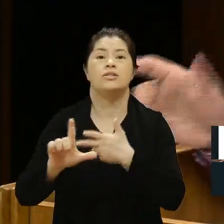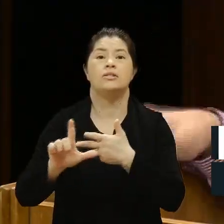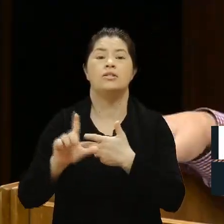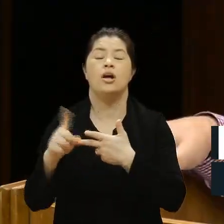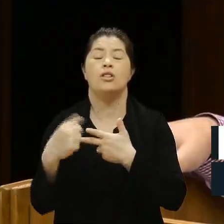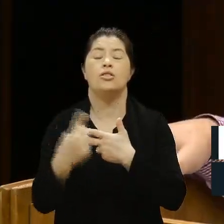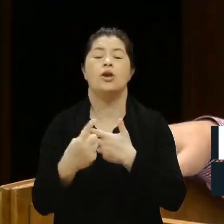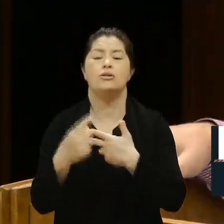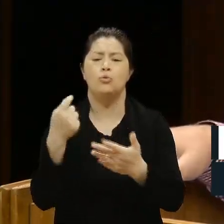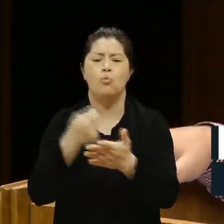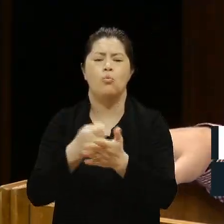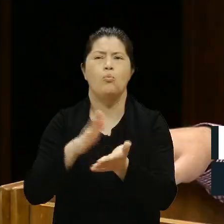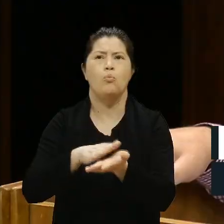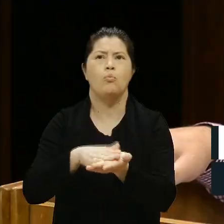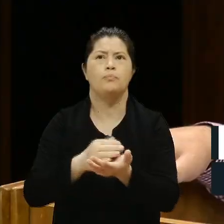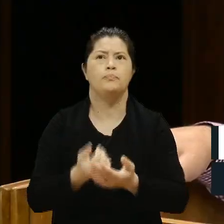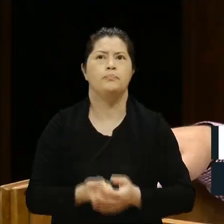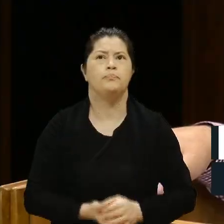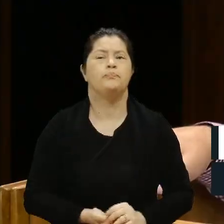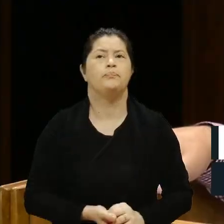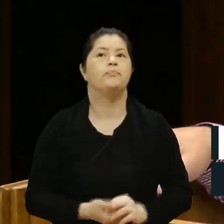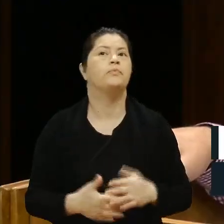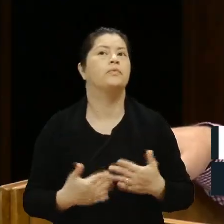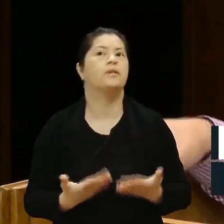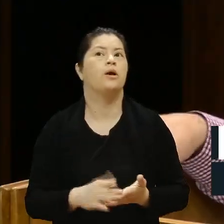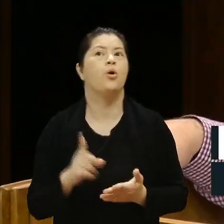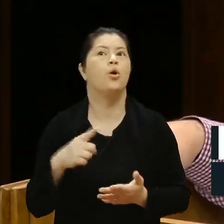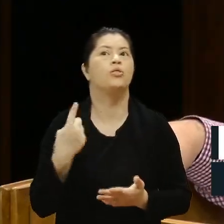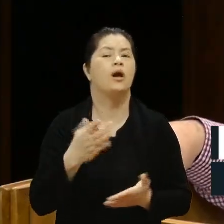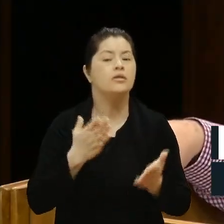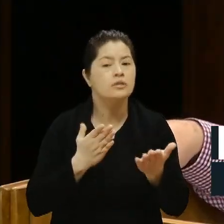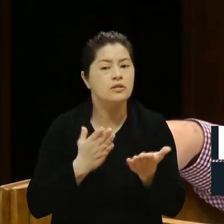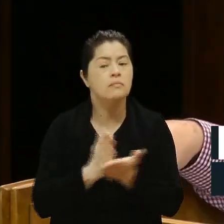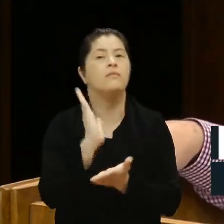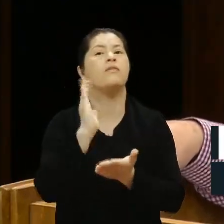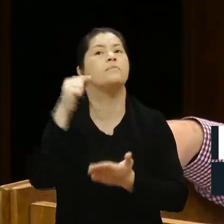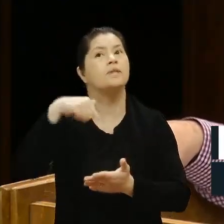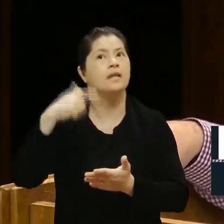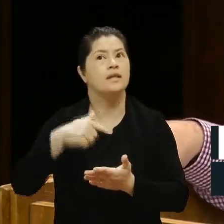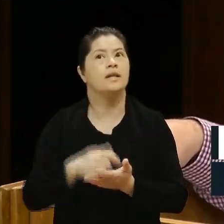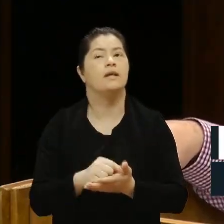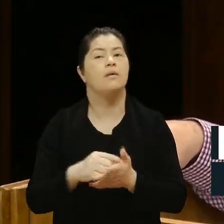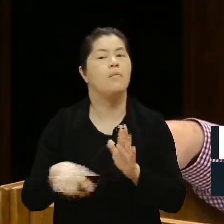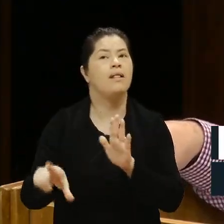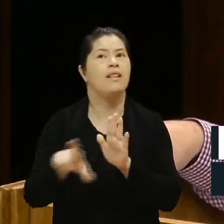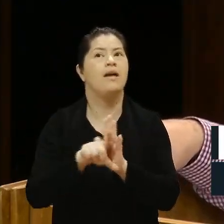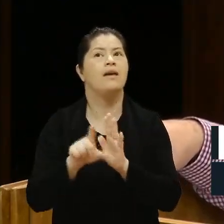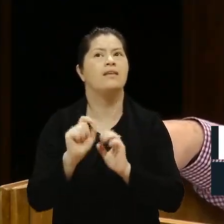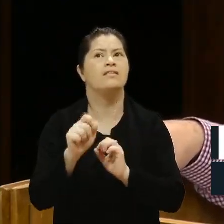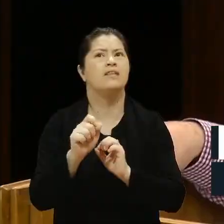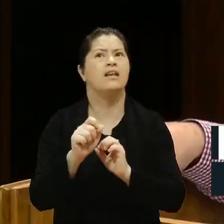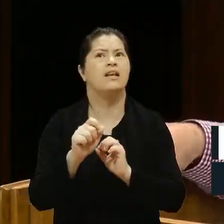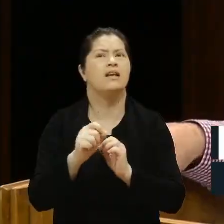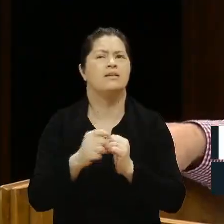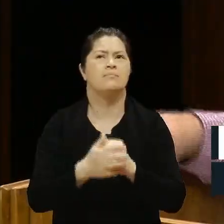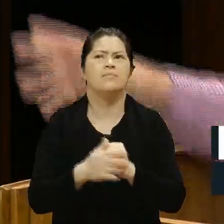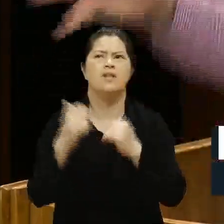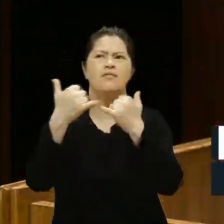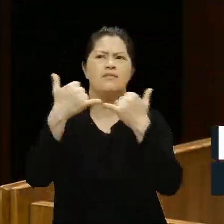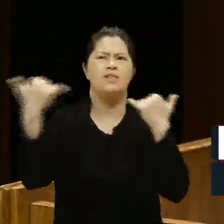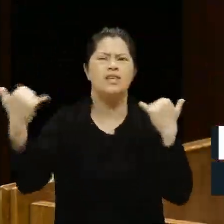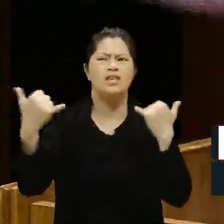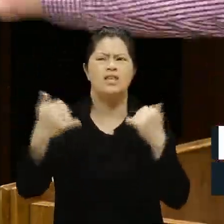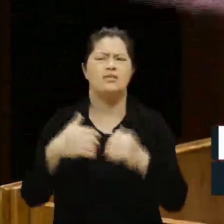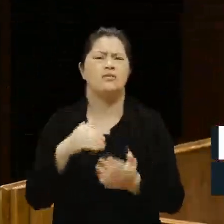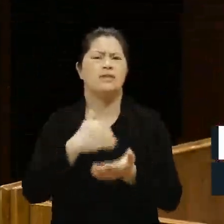de cobrar. Por fim, nós aprovamos uma lei nessa casa, vocês lembram uma lei sobre os fios? O secretário Weber teve aqui,